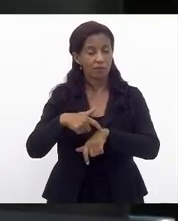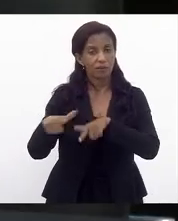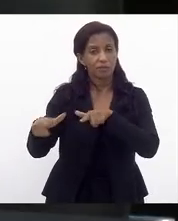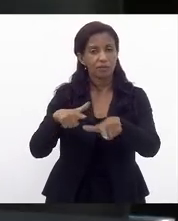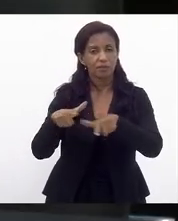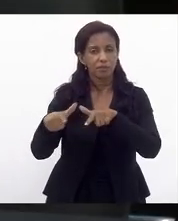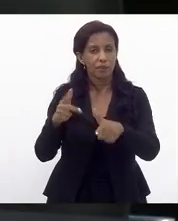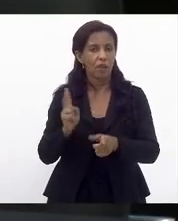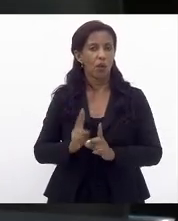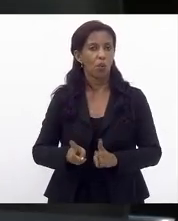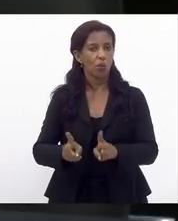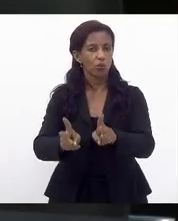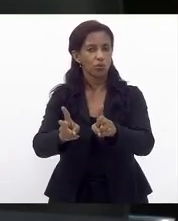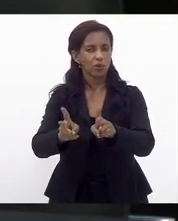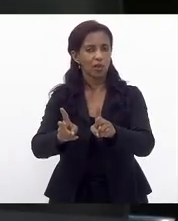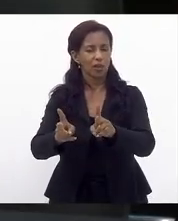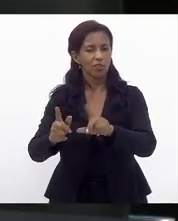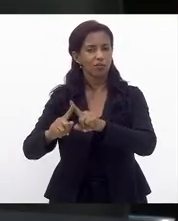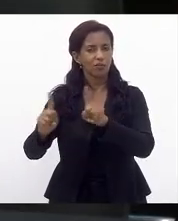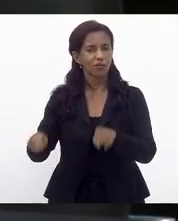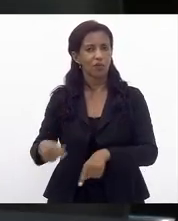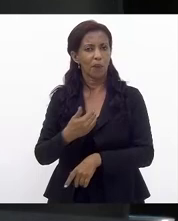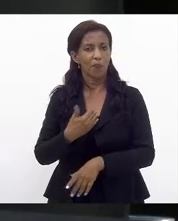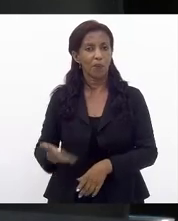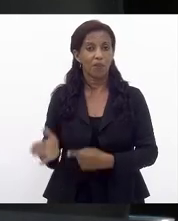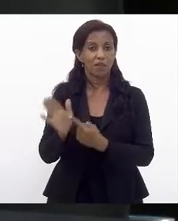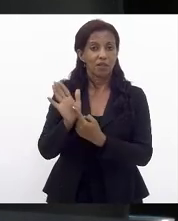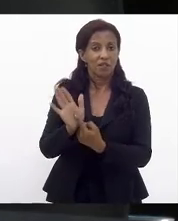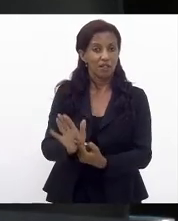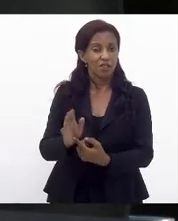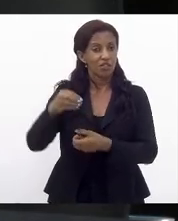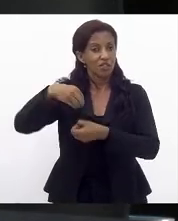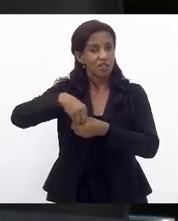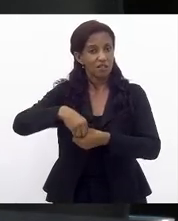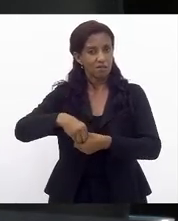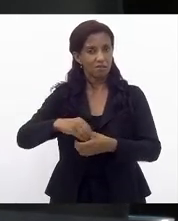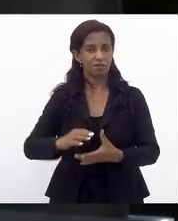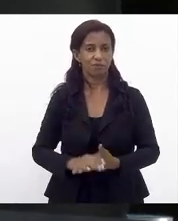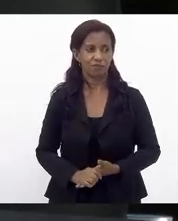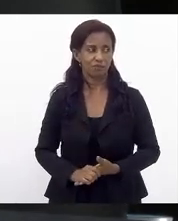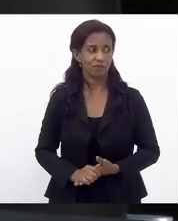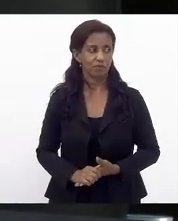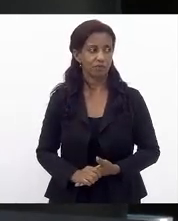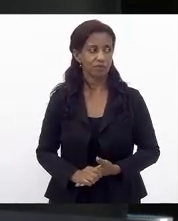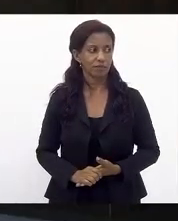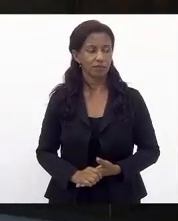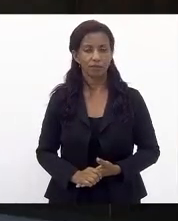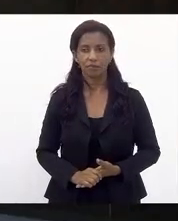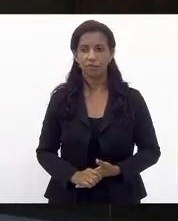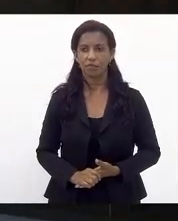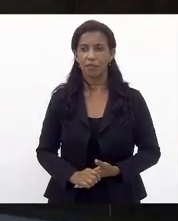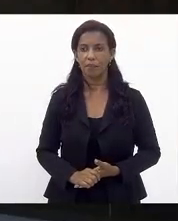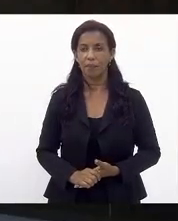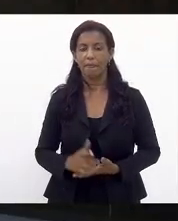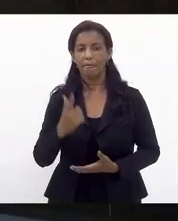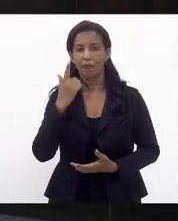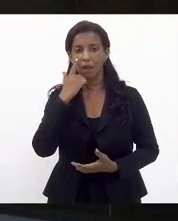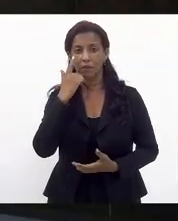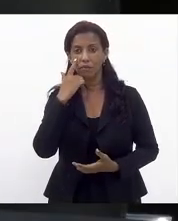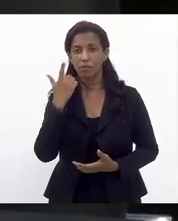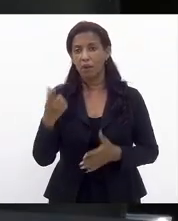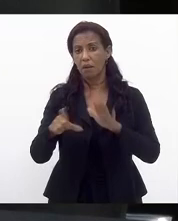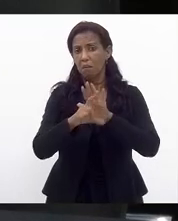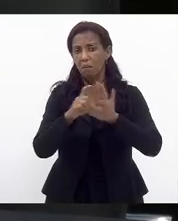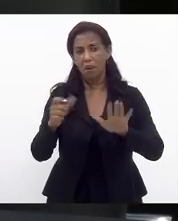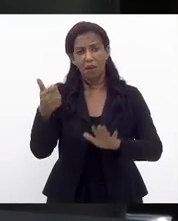essenciais a continuidade dos serviços públicos desde que expressamente previsto no plano ou mas depois